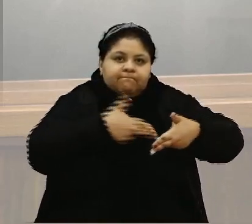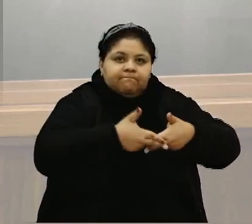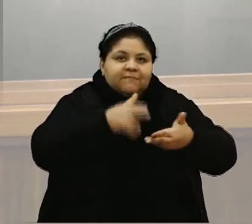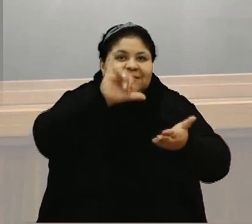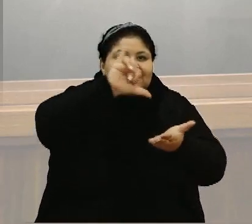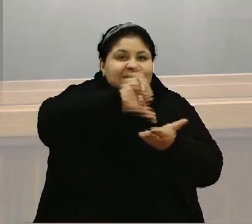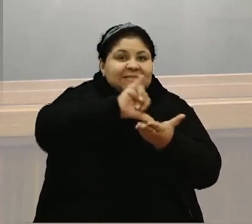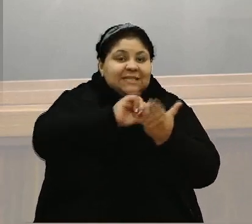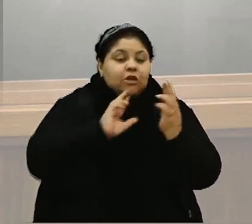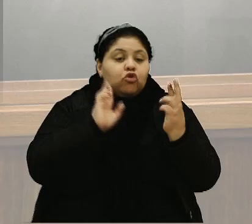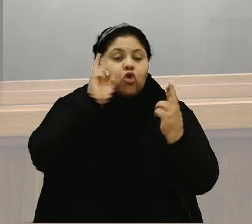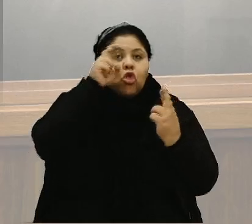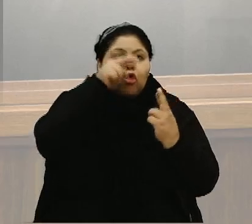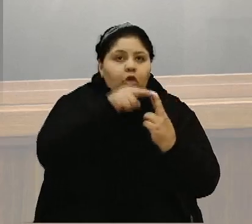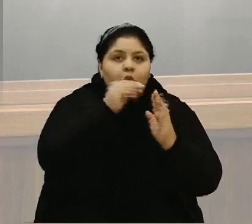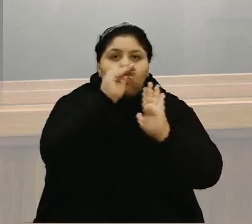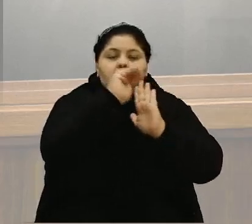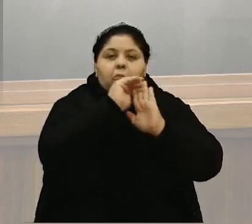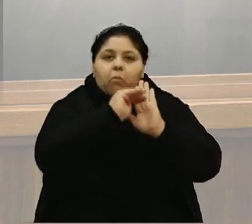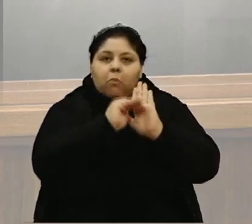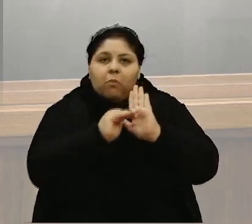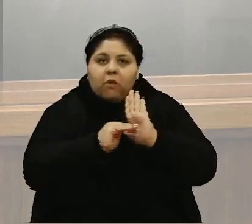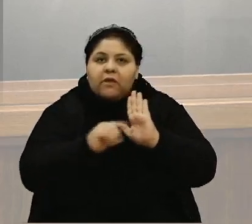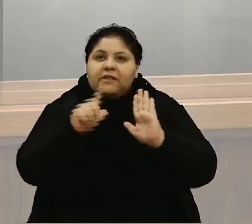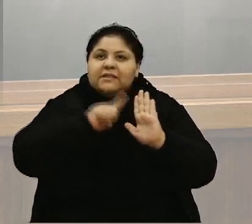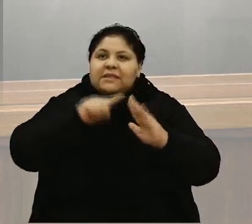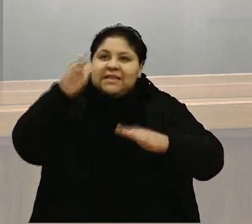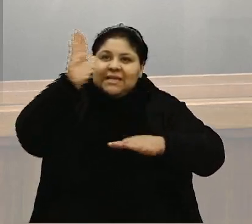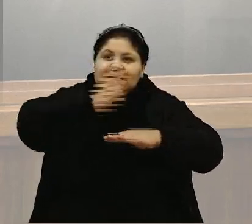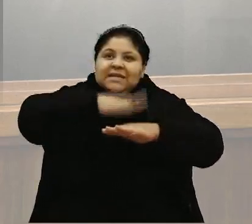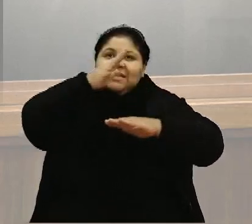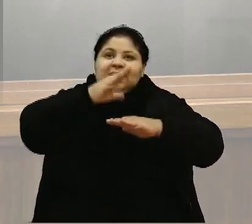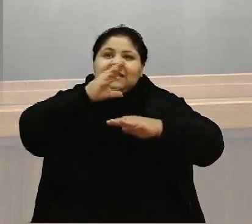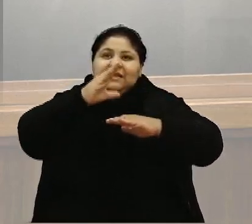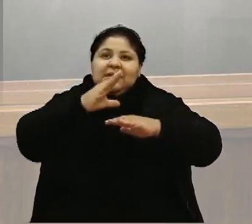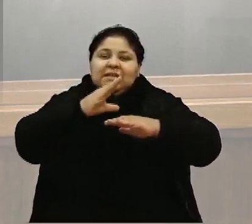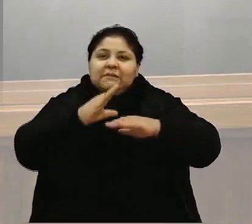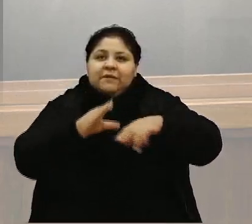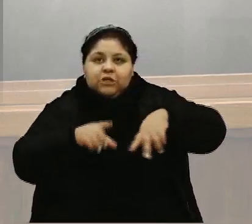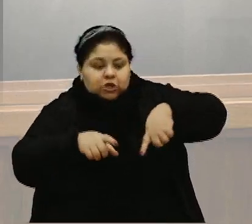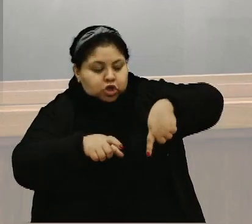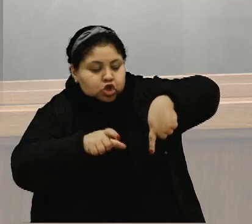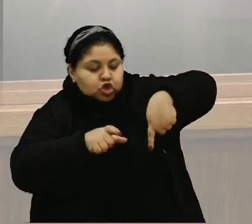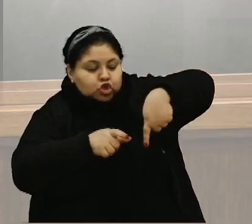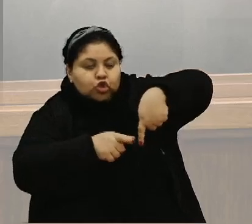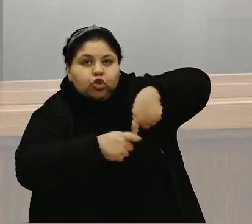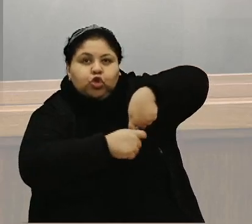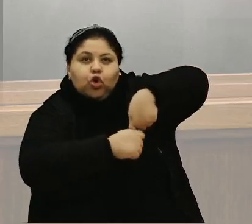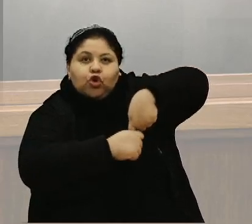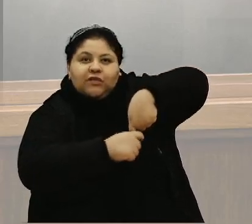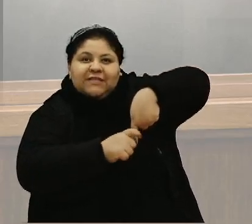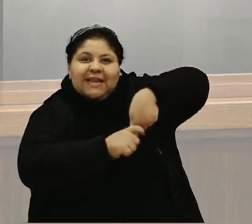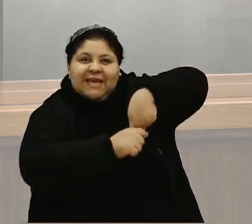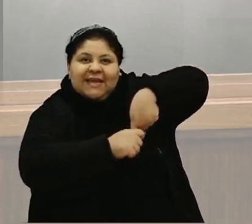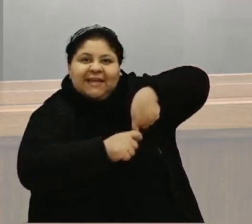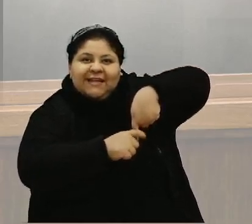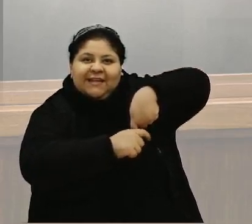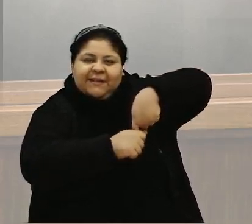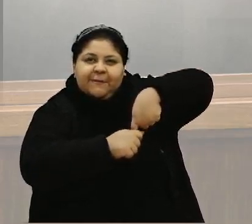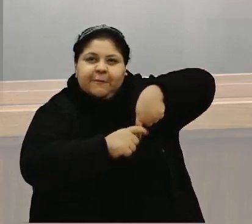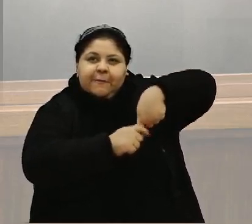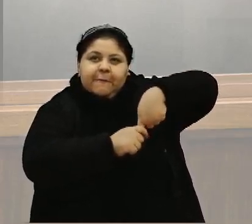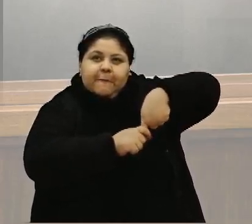referência, um programa para que tenha mais tornozeleiras eletrônicas para agressores de mulheres, para